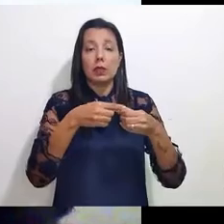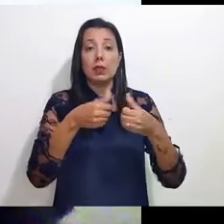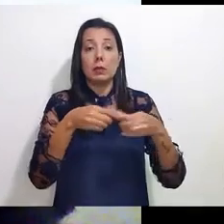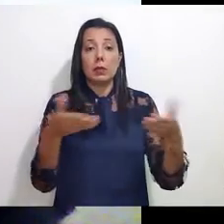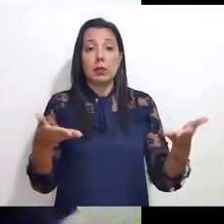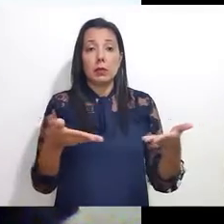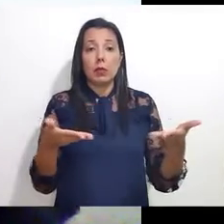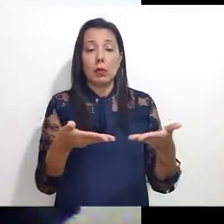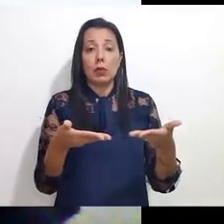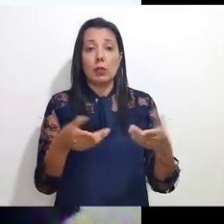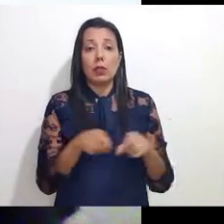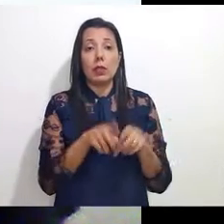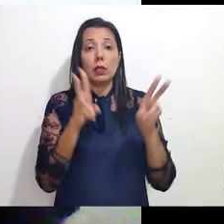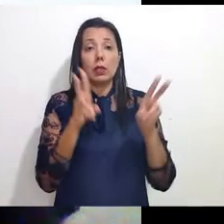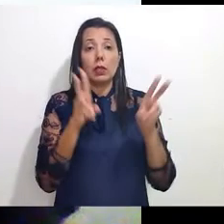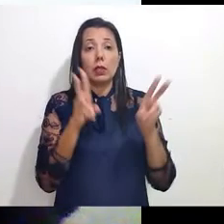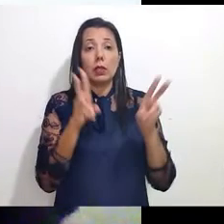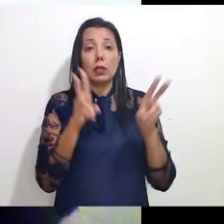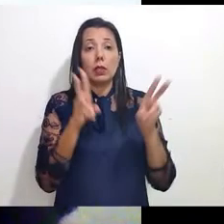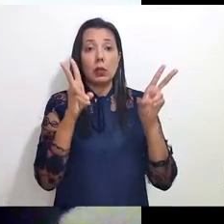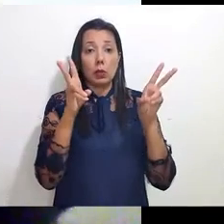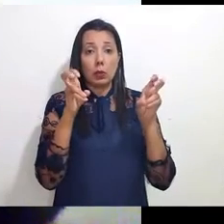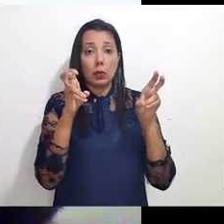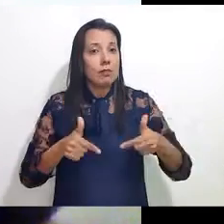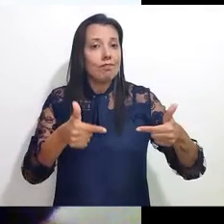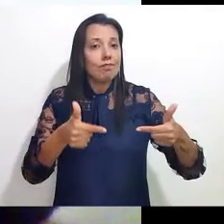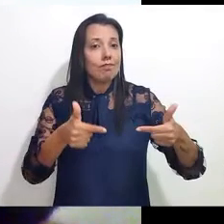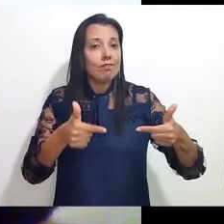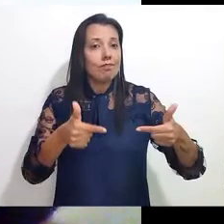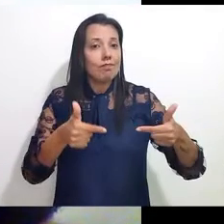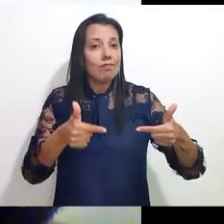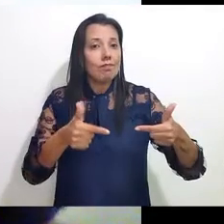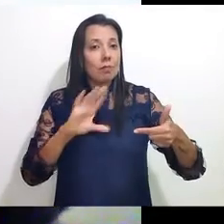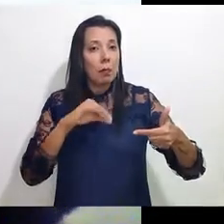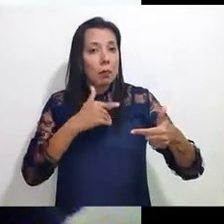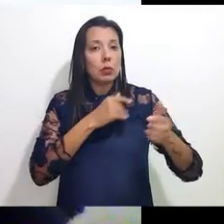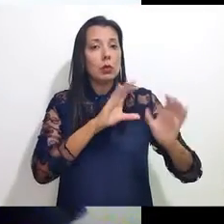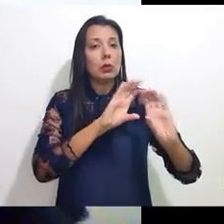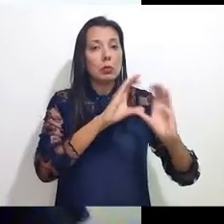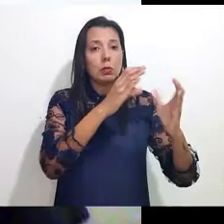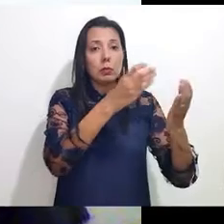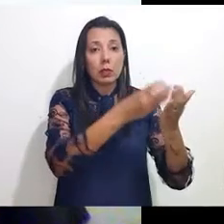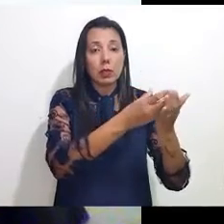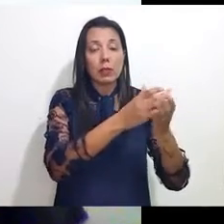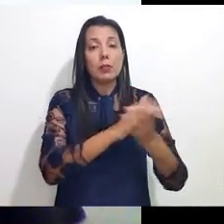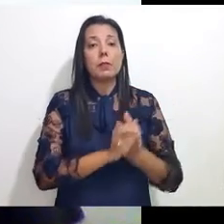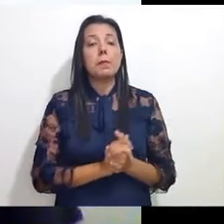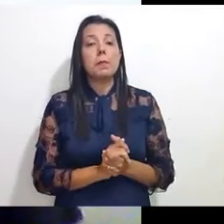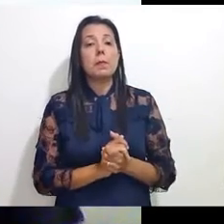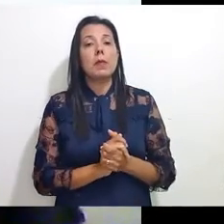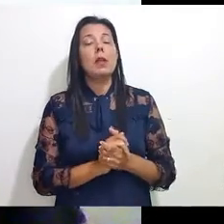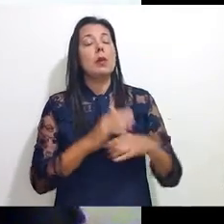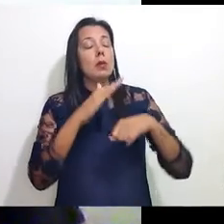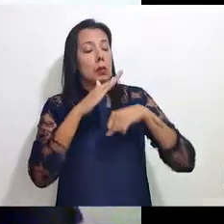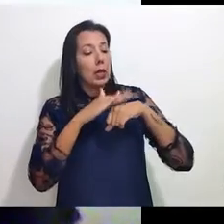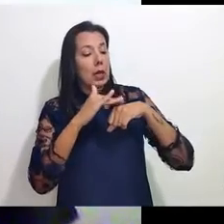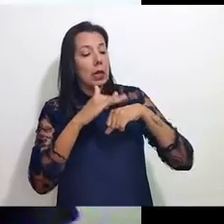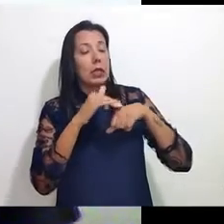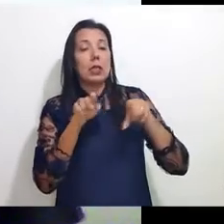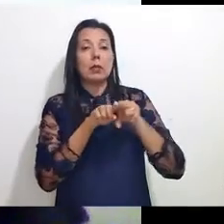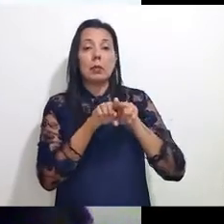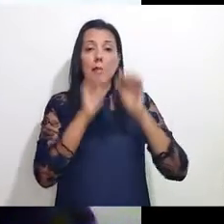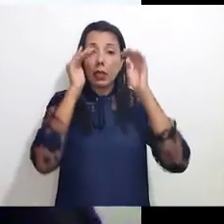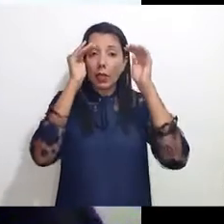que é desafiador para a nossa civilidade, né? Com muito carinho e respeito ao trabalho que essas